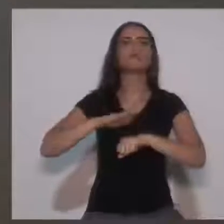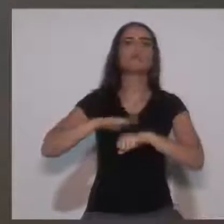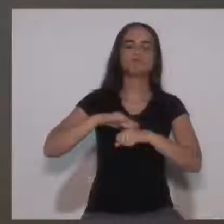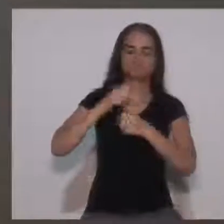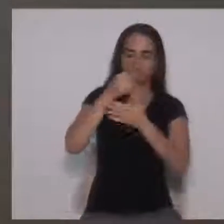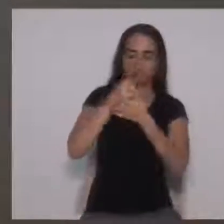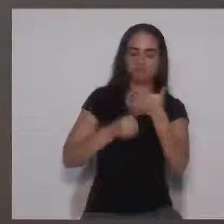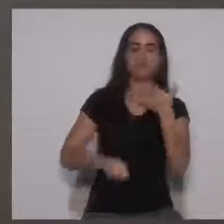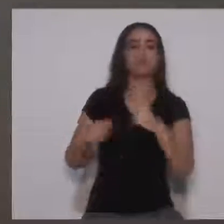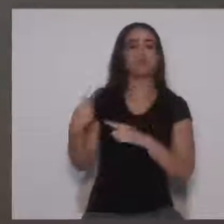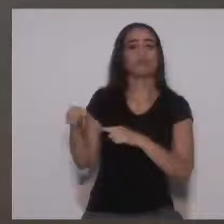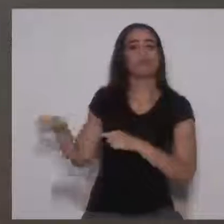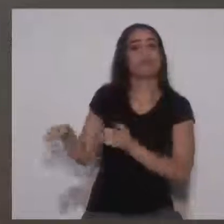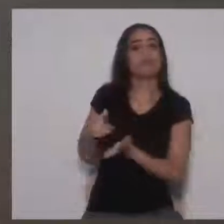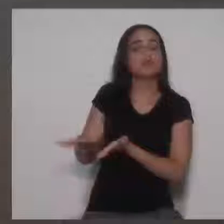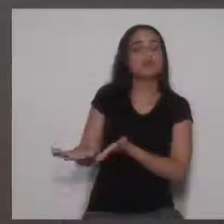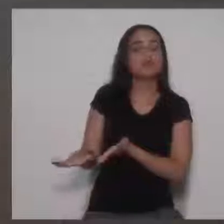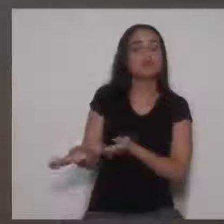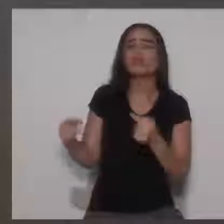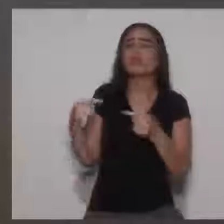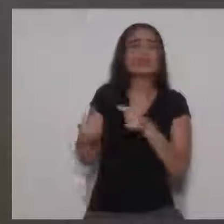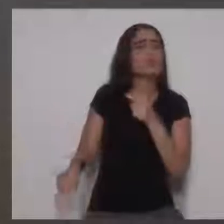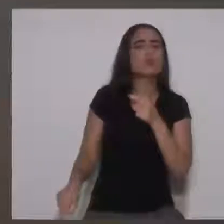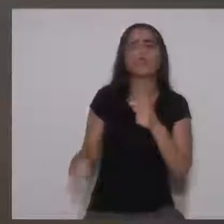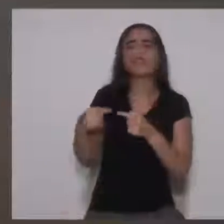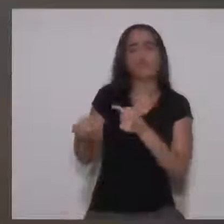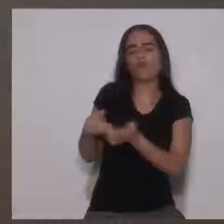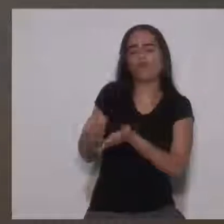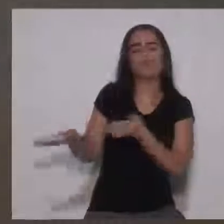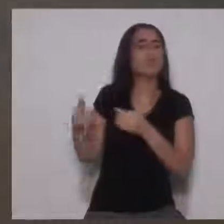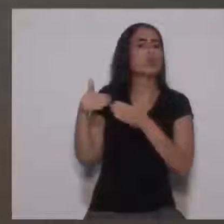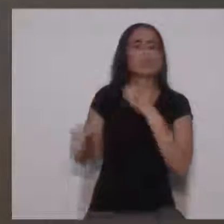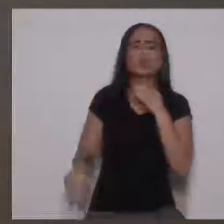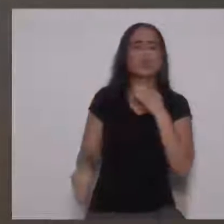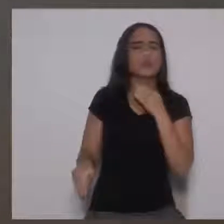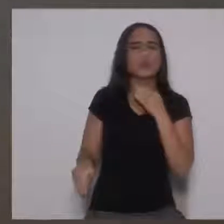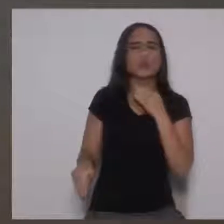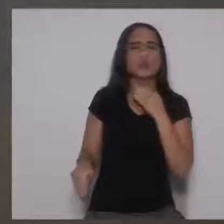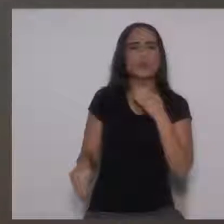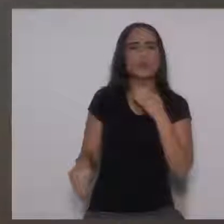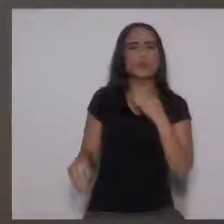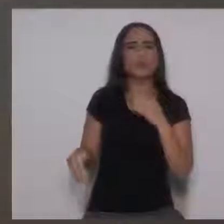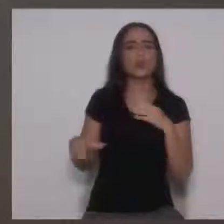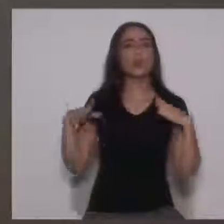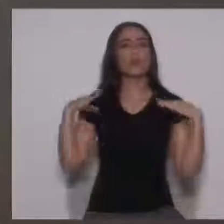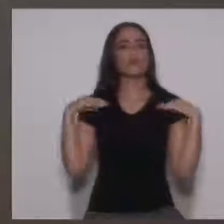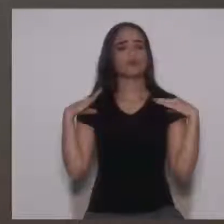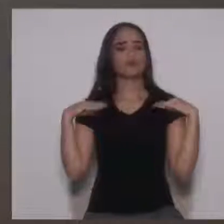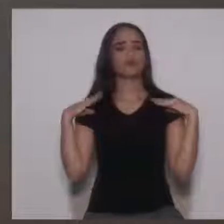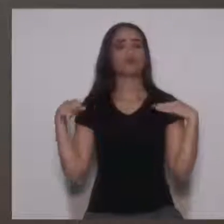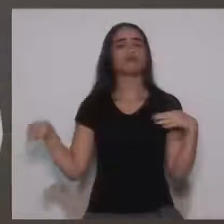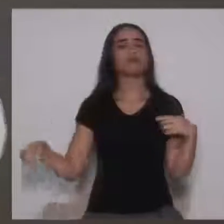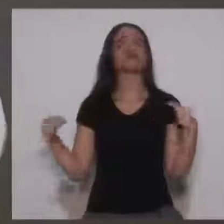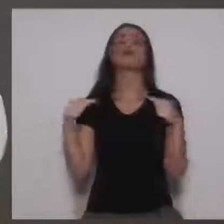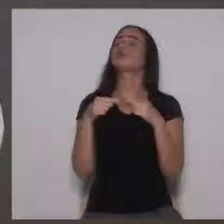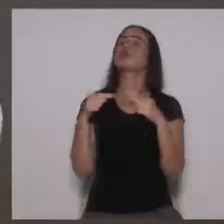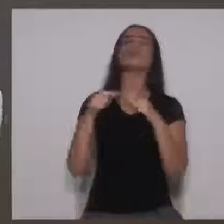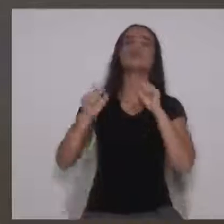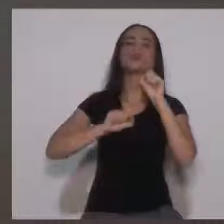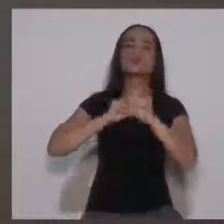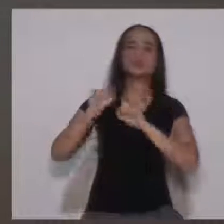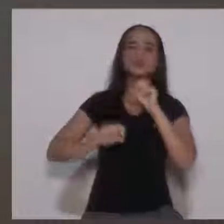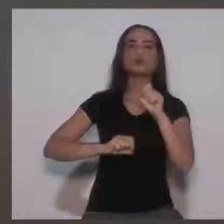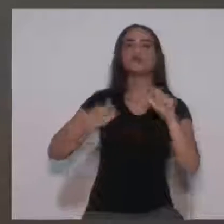rua, ele não merece demissão, ele não merece a justa causa. Fora de horário de trabalho, ele fez um alerta ambiental e ele merece sim o